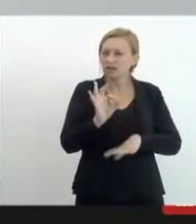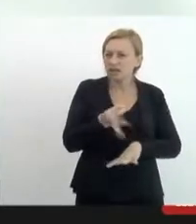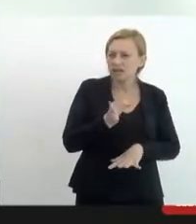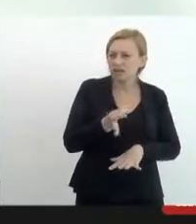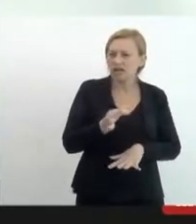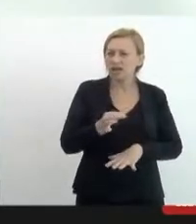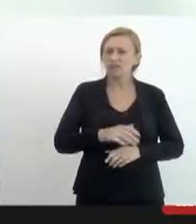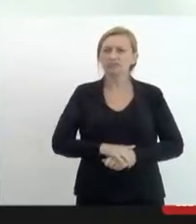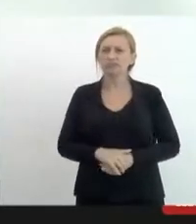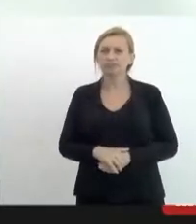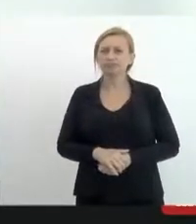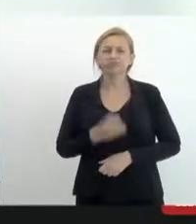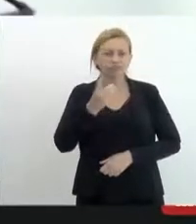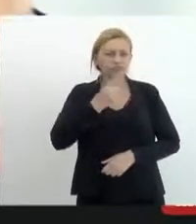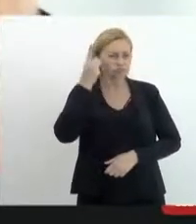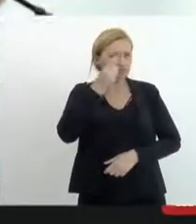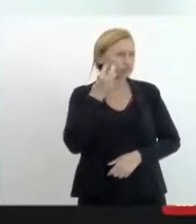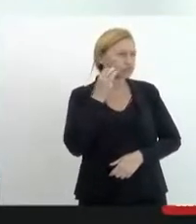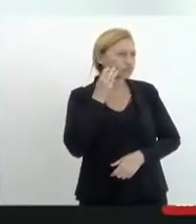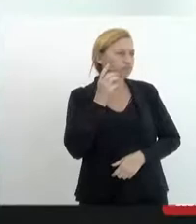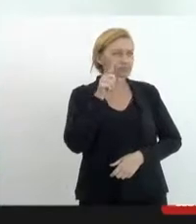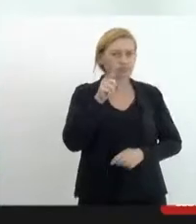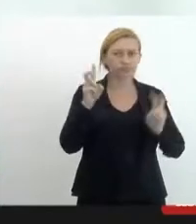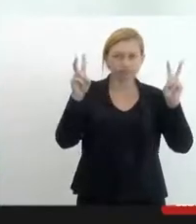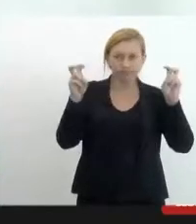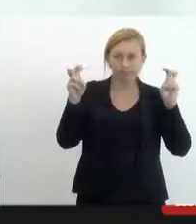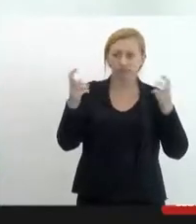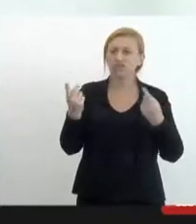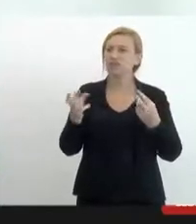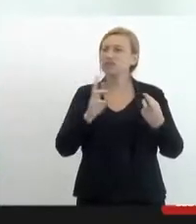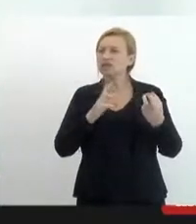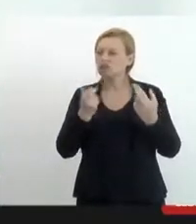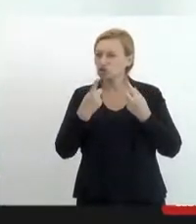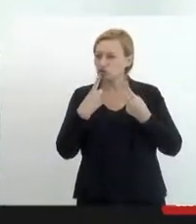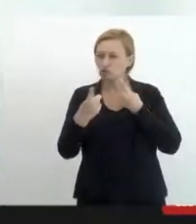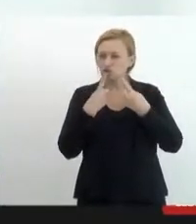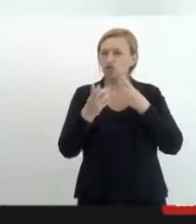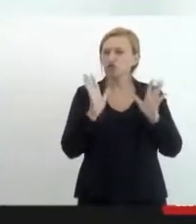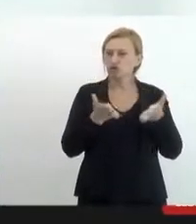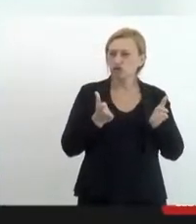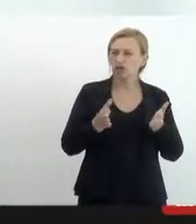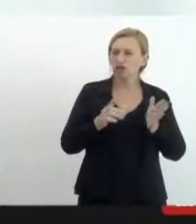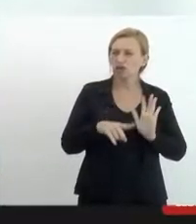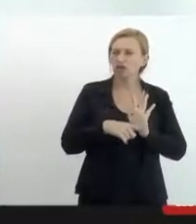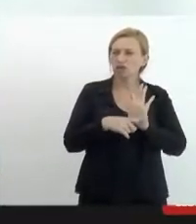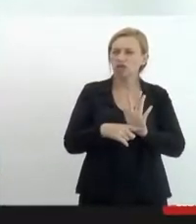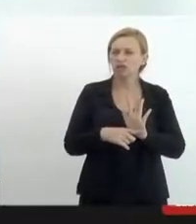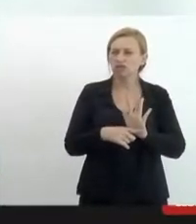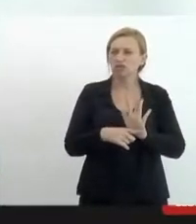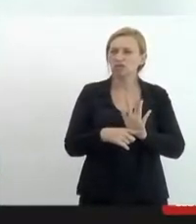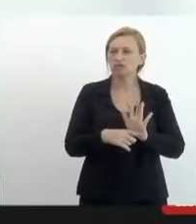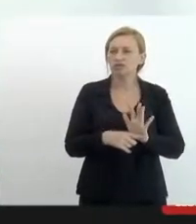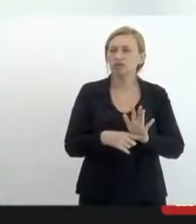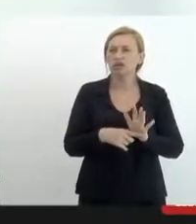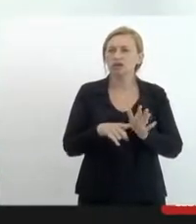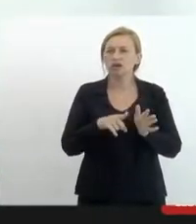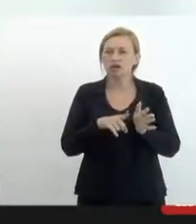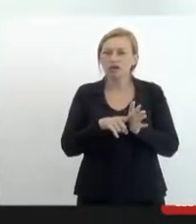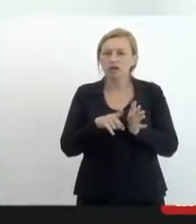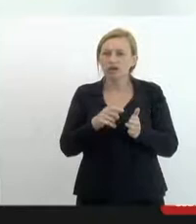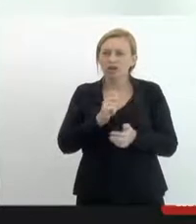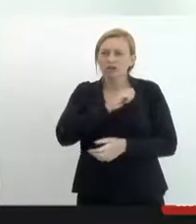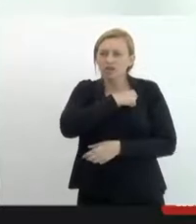Deputado Valdeque, essa questão a gente discutiu já no regime de recuperação fiscal. Está lembrado? Numa